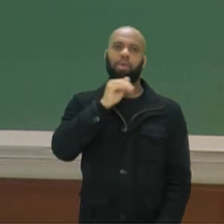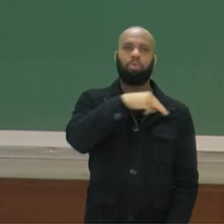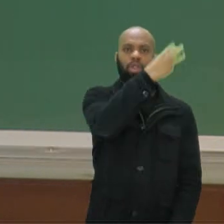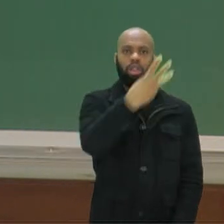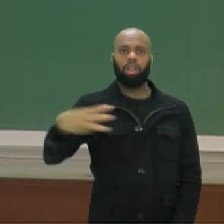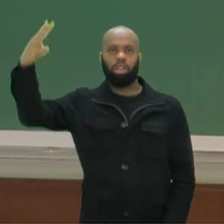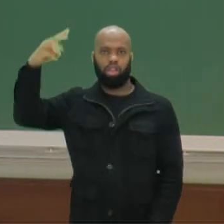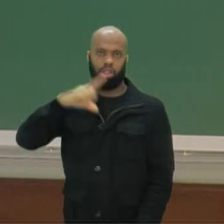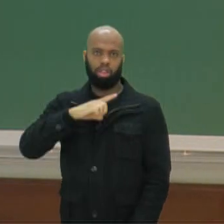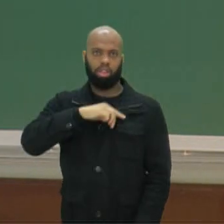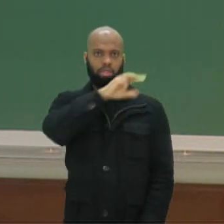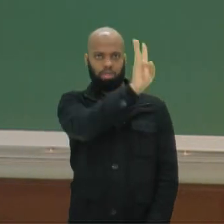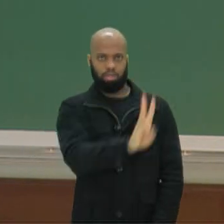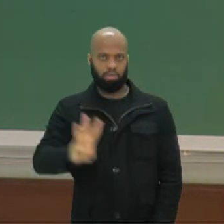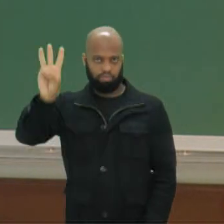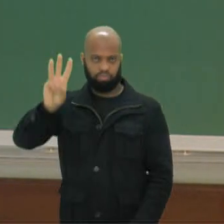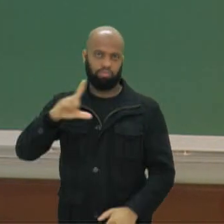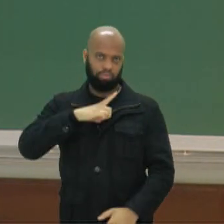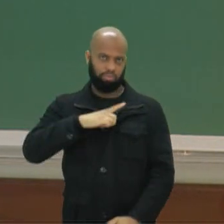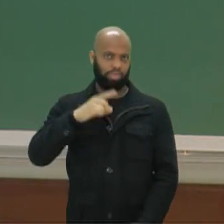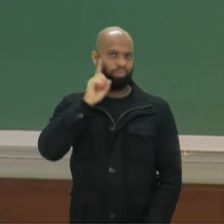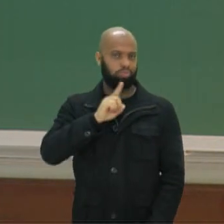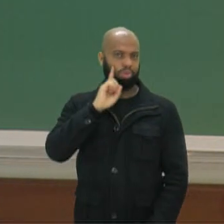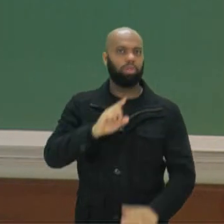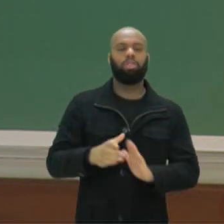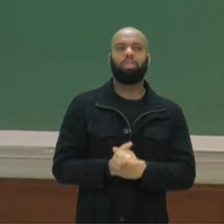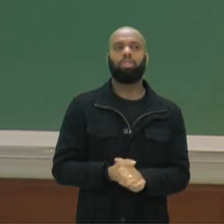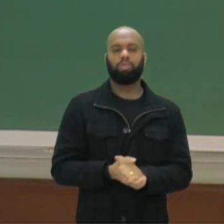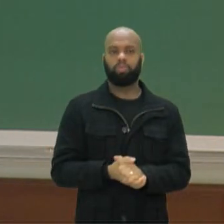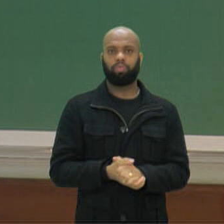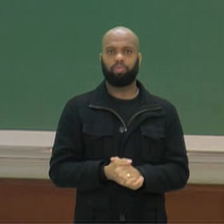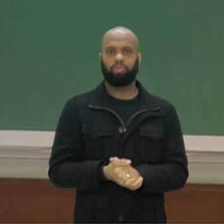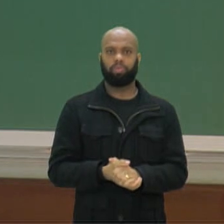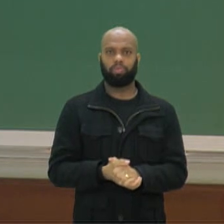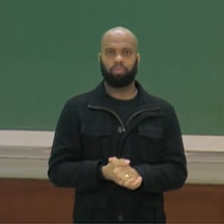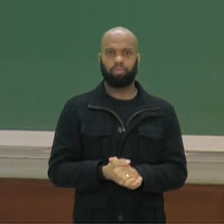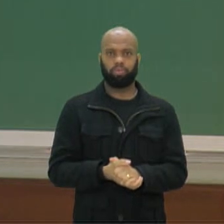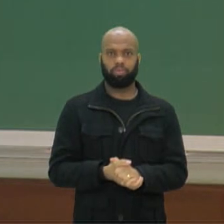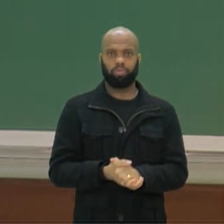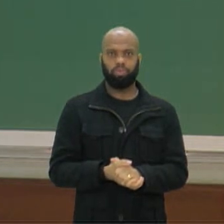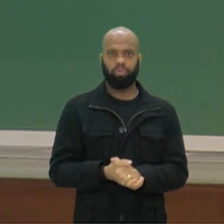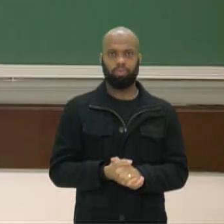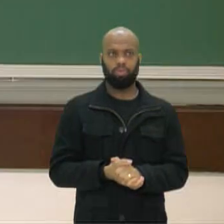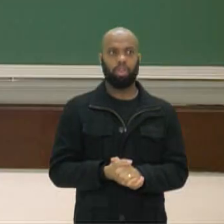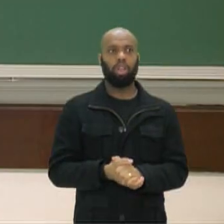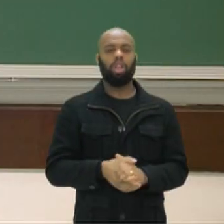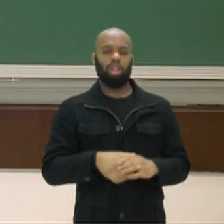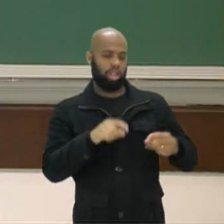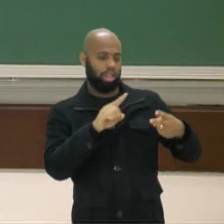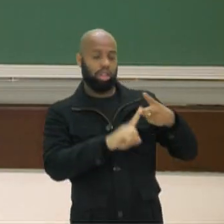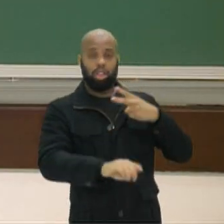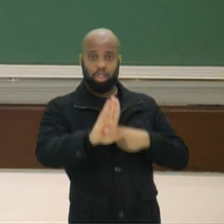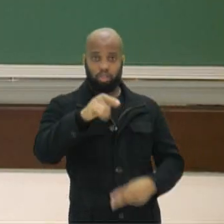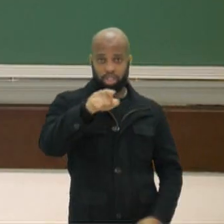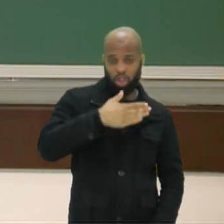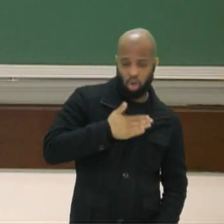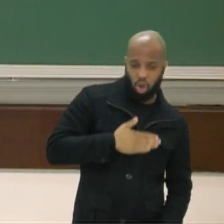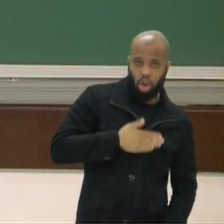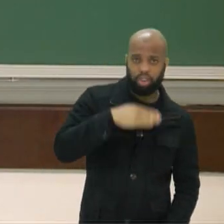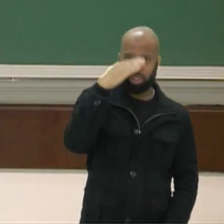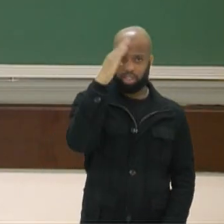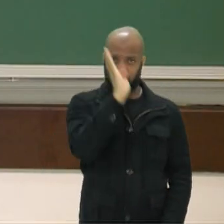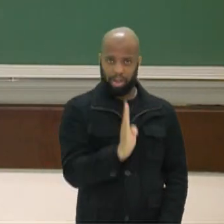que você acha? Letter B. Do you like Brazilian movies? Você gosta de cinema